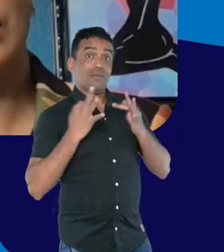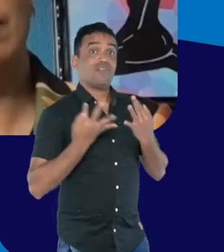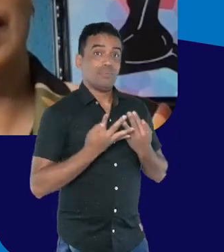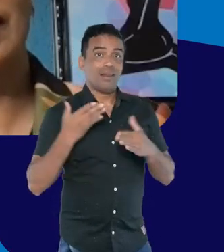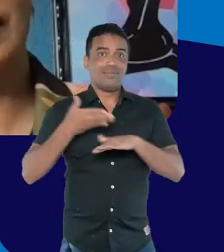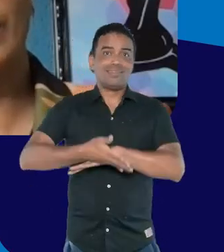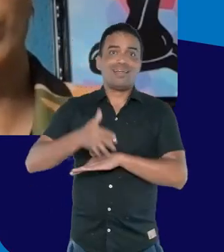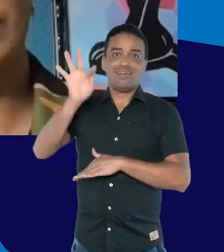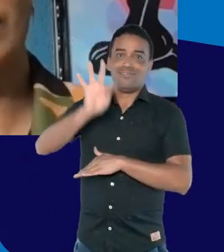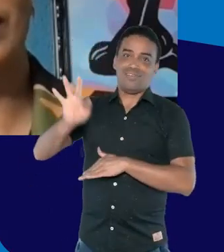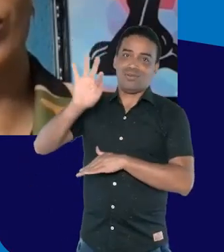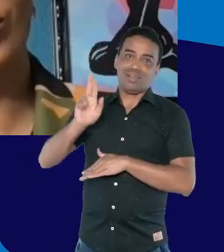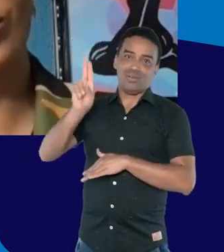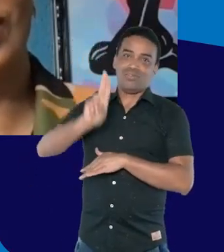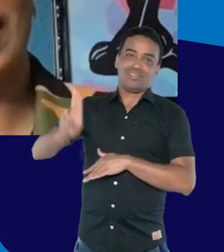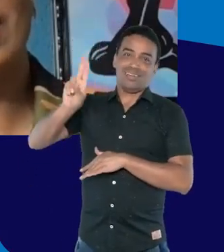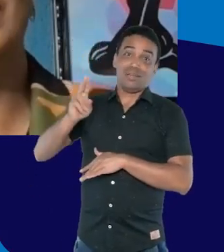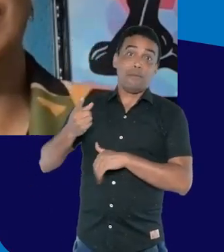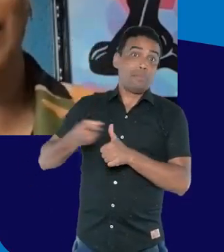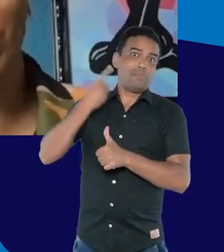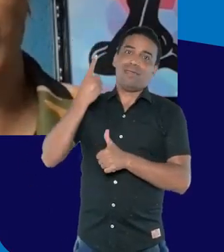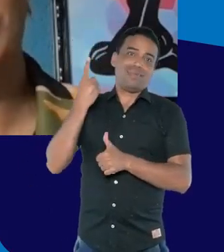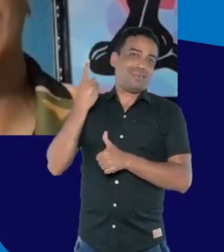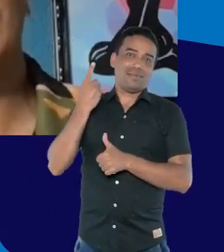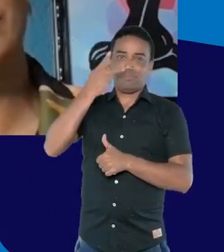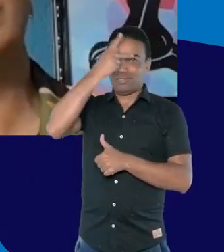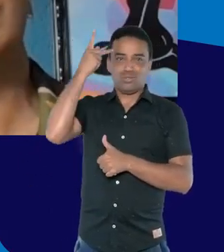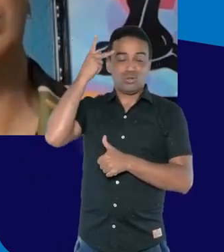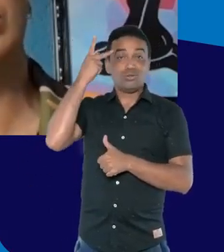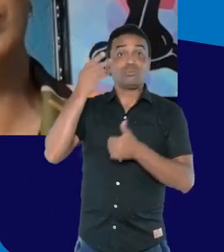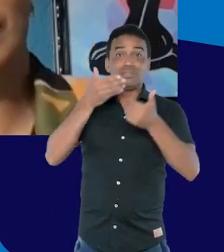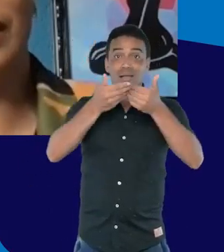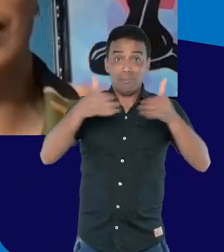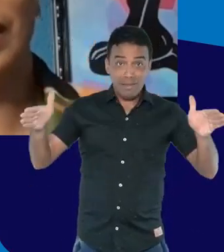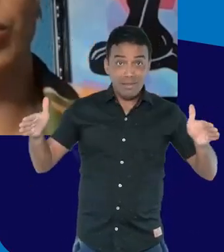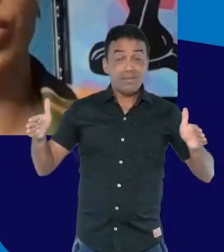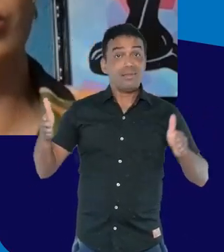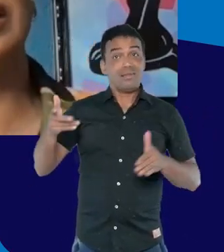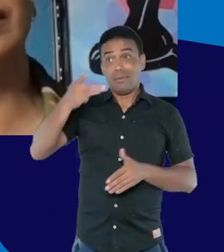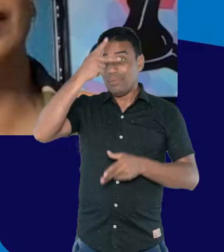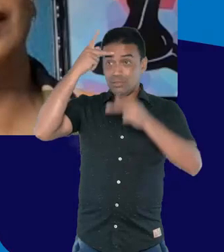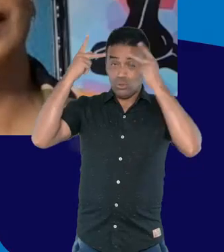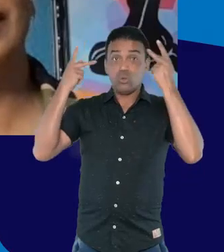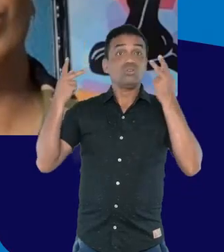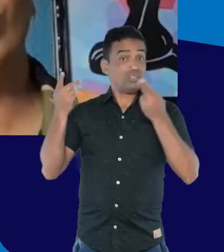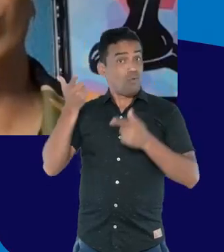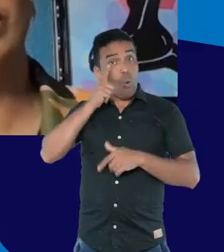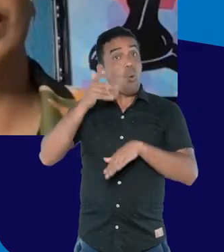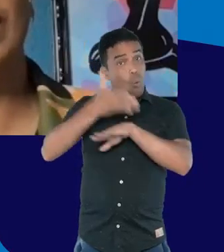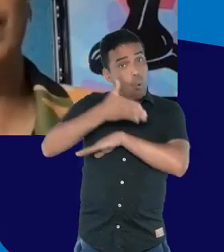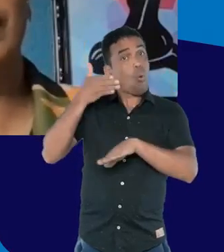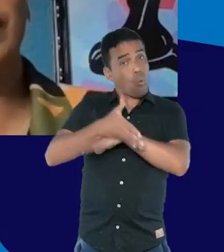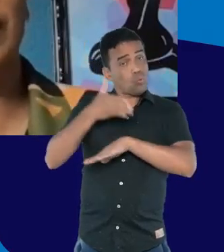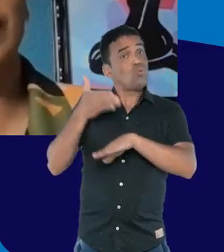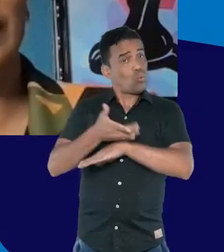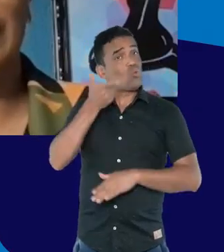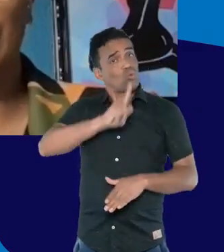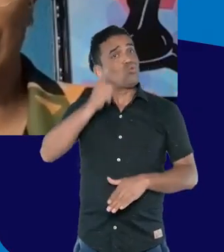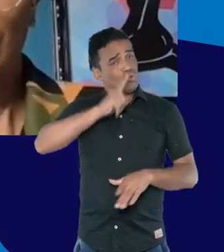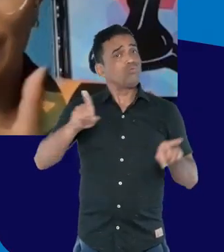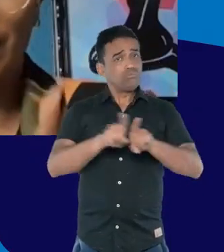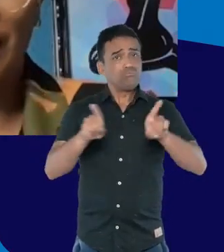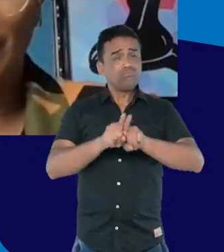universidade, mas eu preciso abrir portas e espaços para quem vem depois de mim. Então, como que a